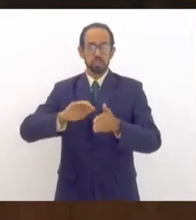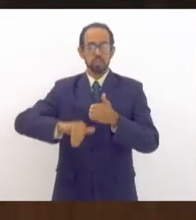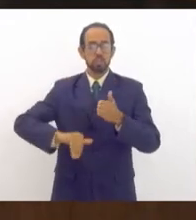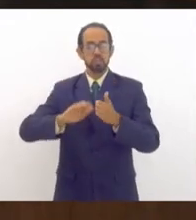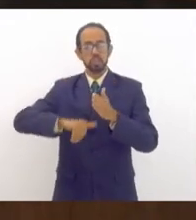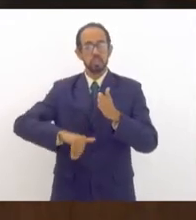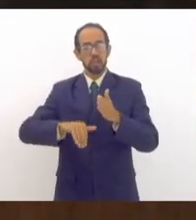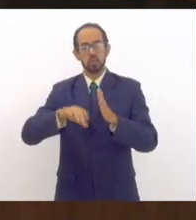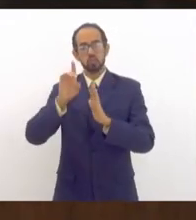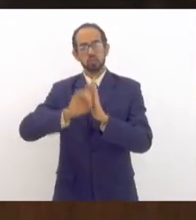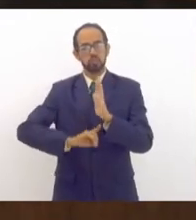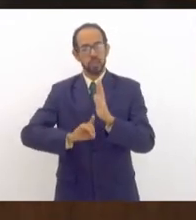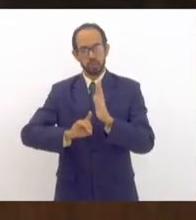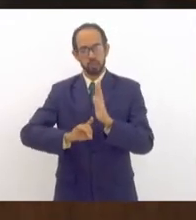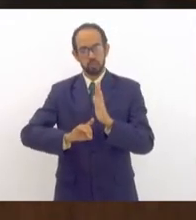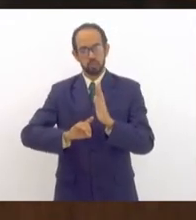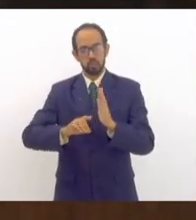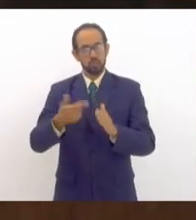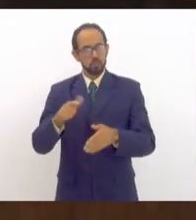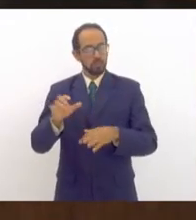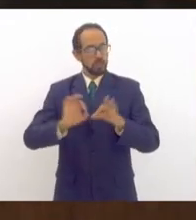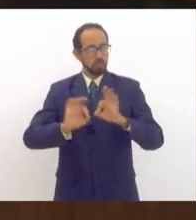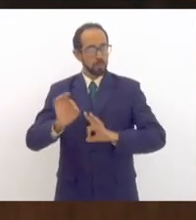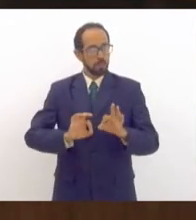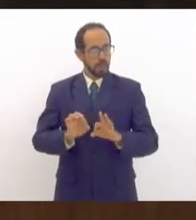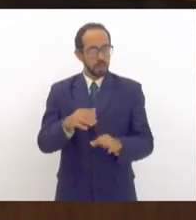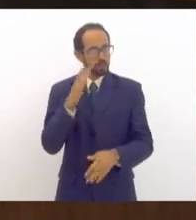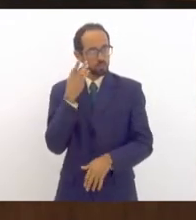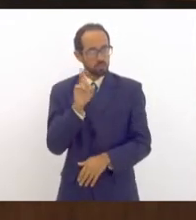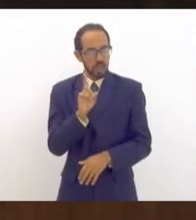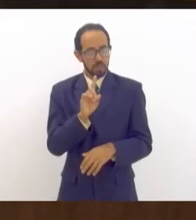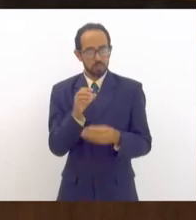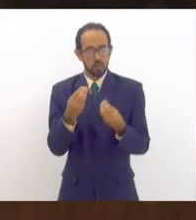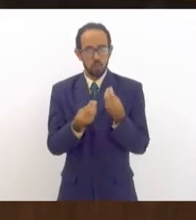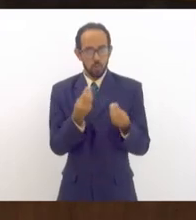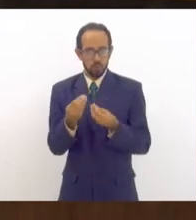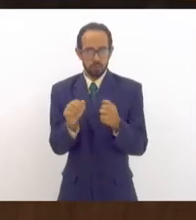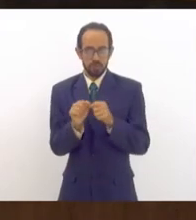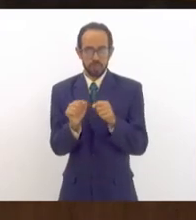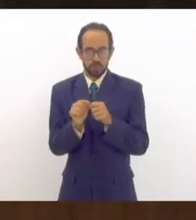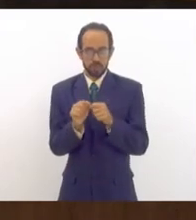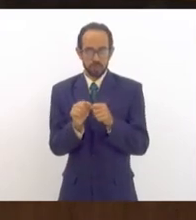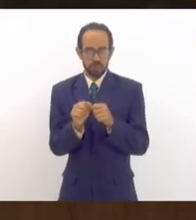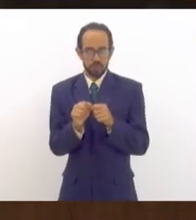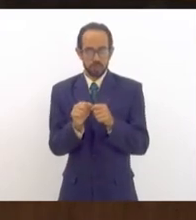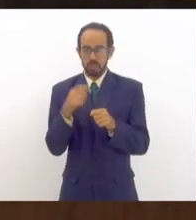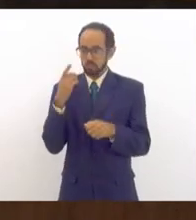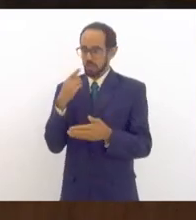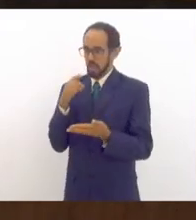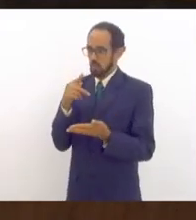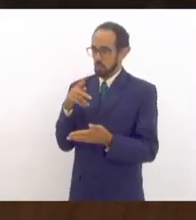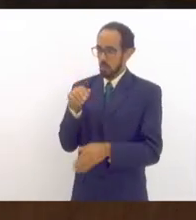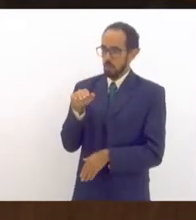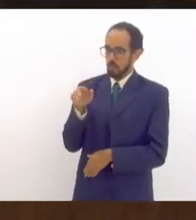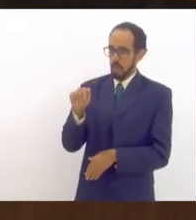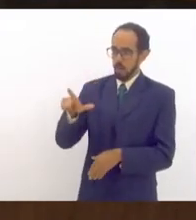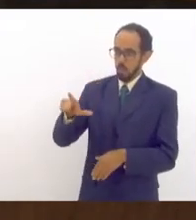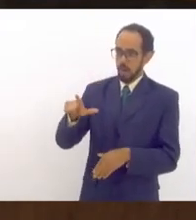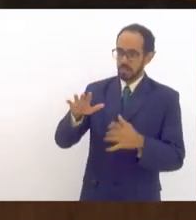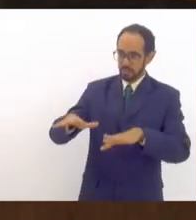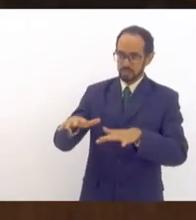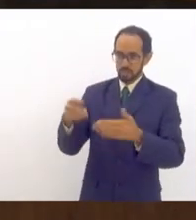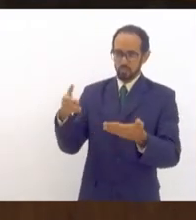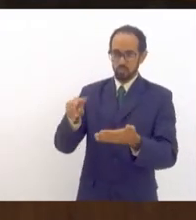ninguém tá preparado ninguém sabe como vai ser e deputado bobeou vai acontecer isso mais cedo ou mais tarde